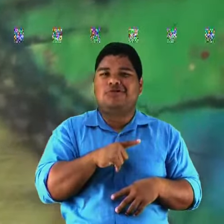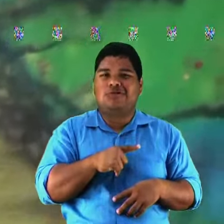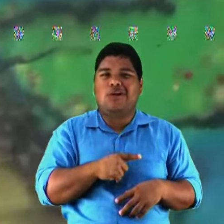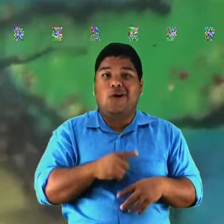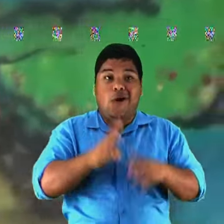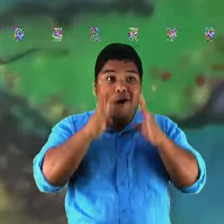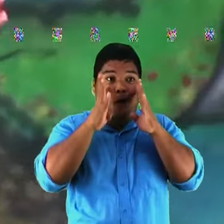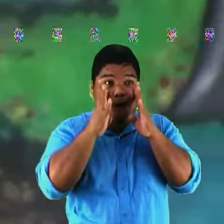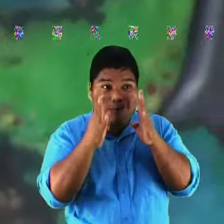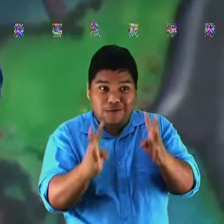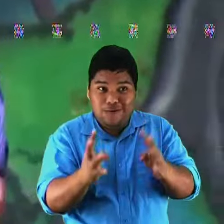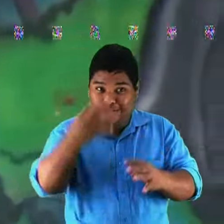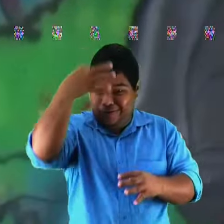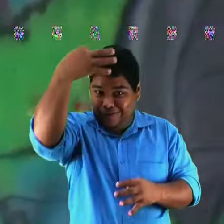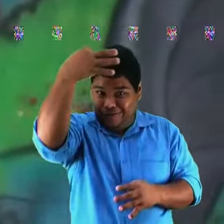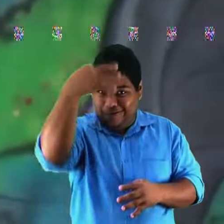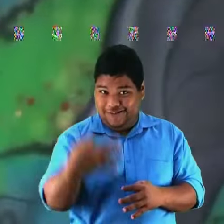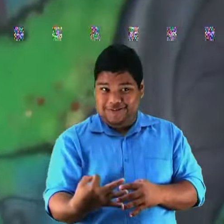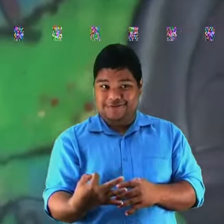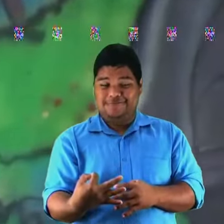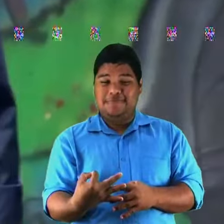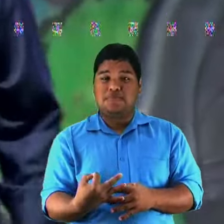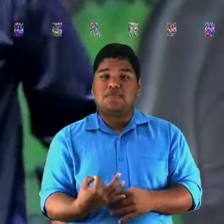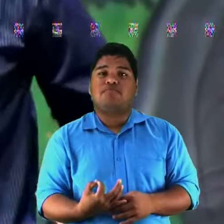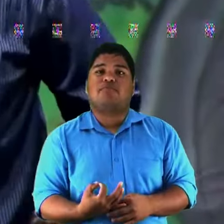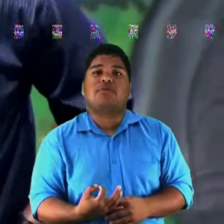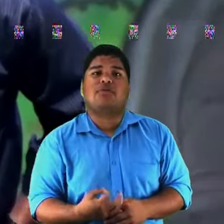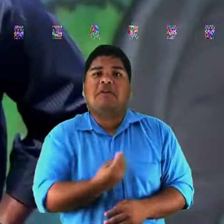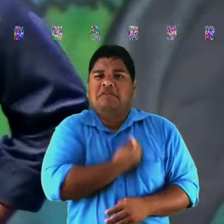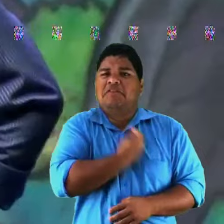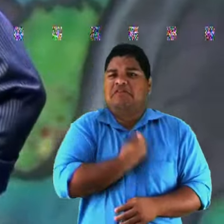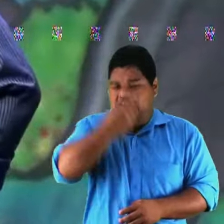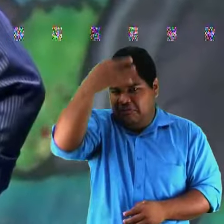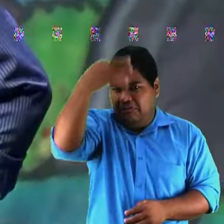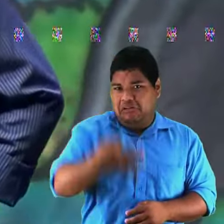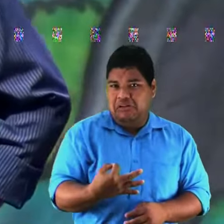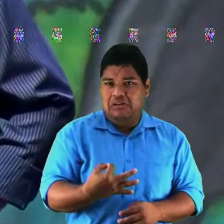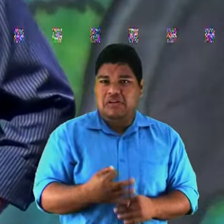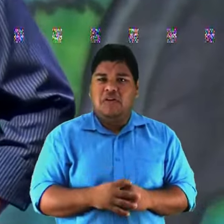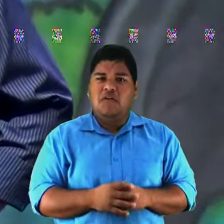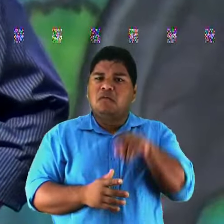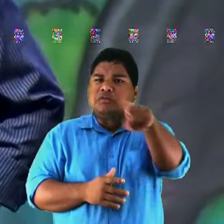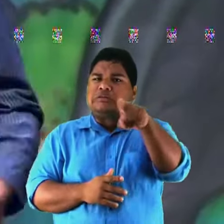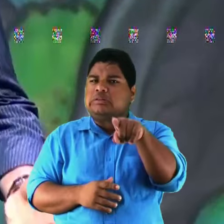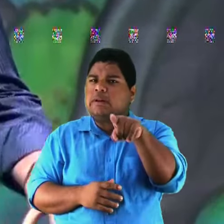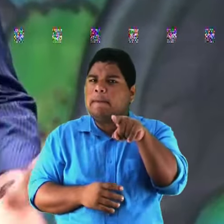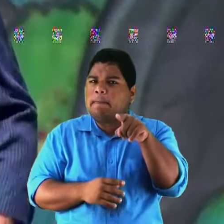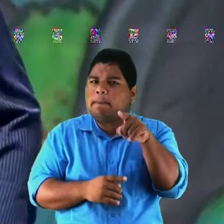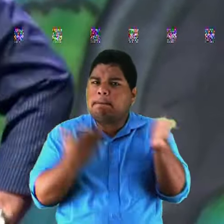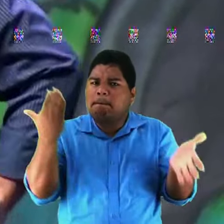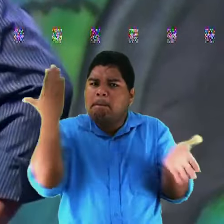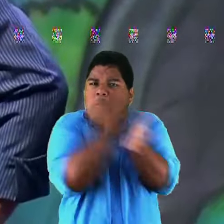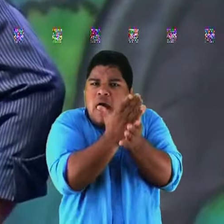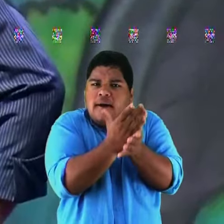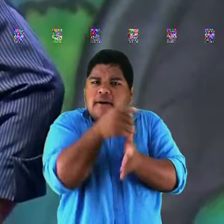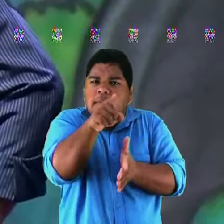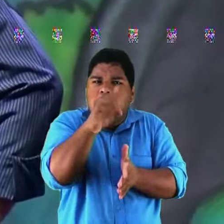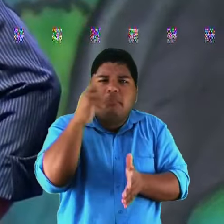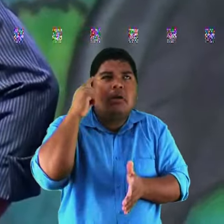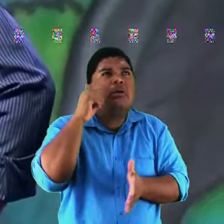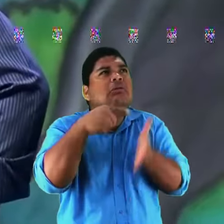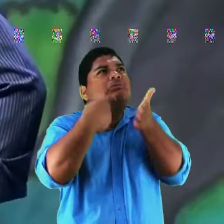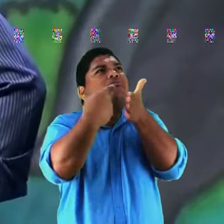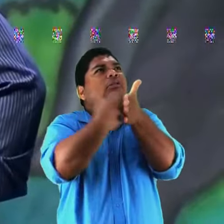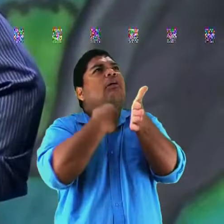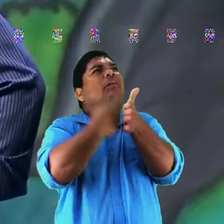é viver a perspectiva correta. Você para de vez em quando para se perguntar: o que você está fazendo aqui?